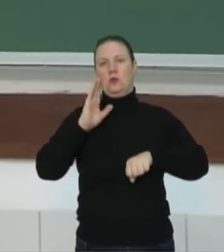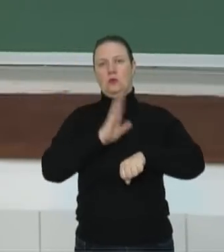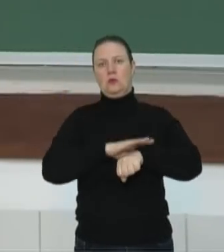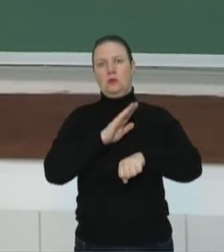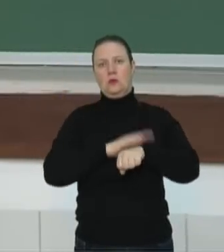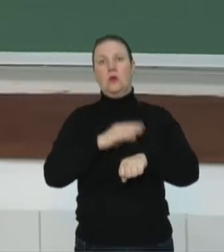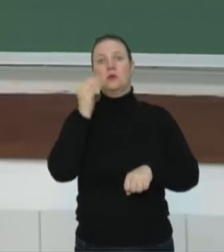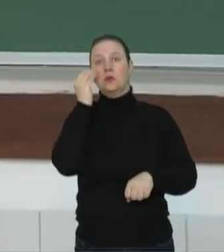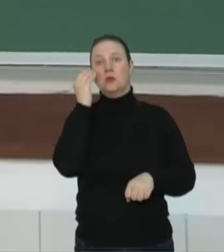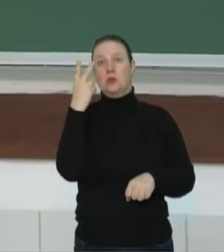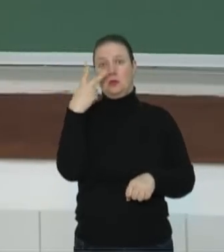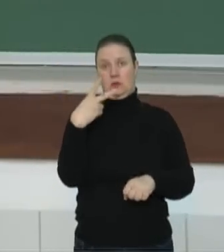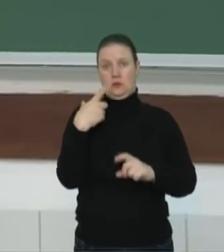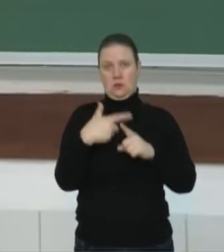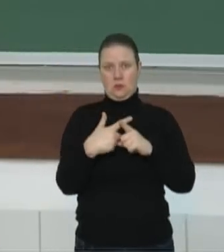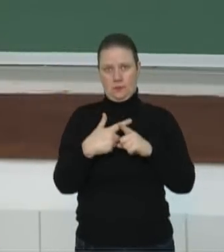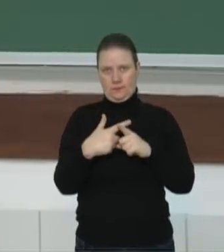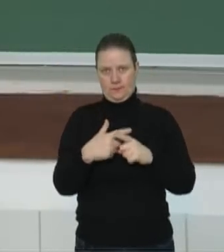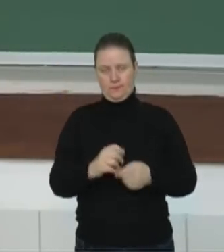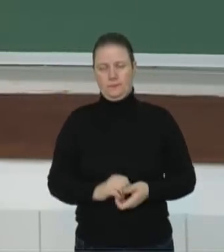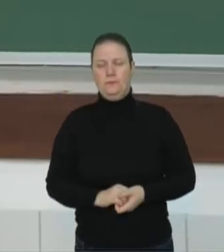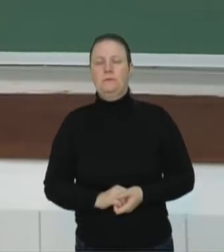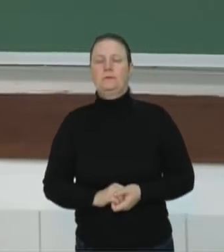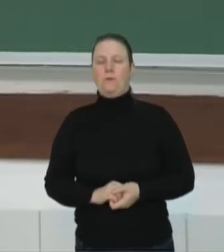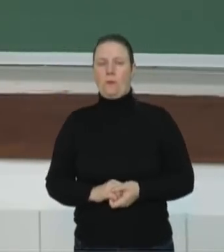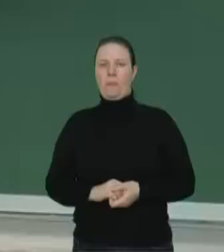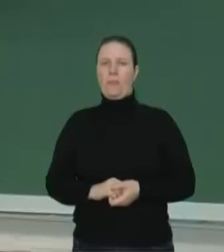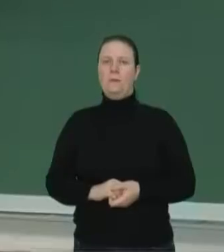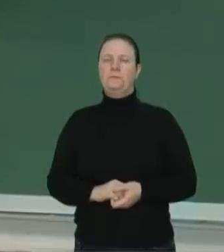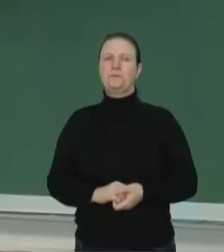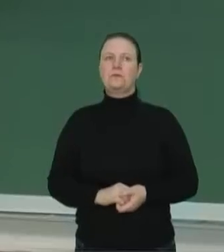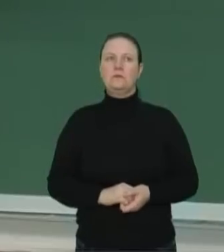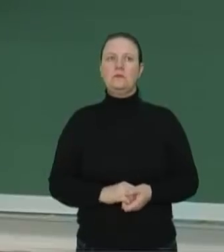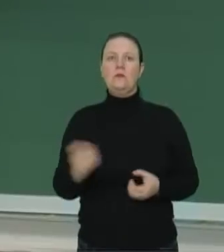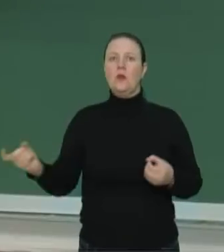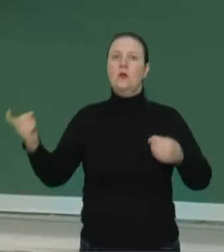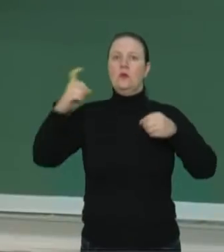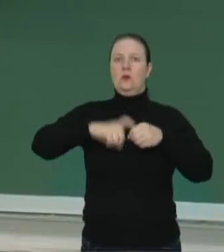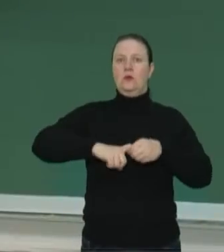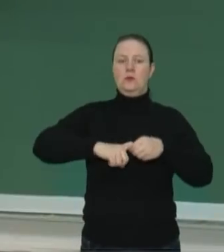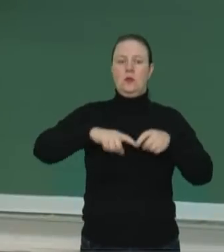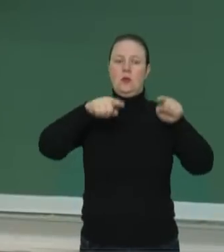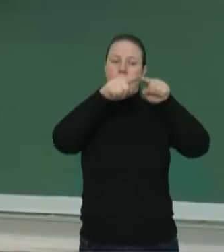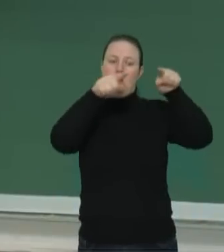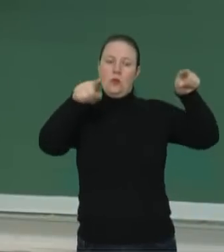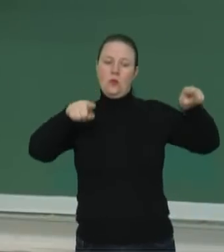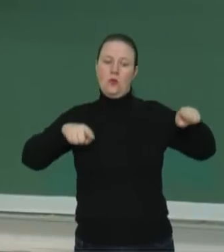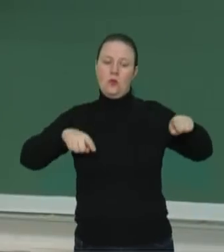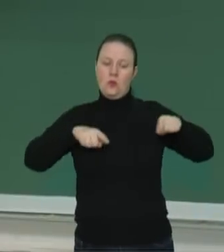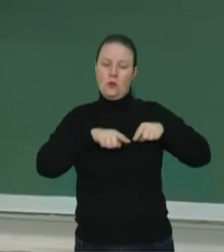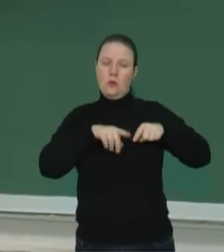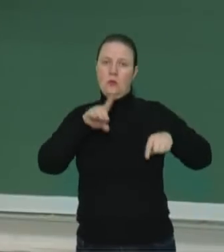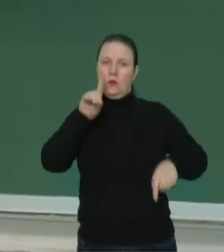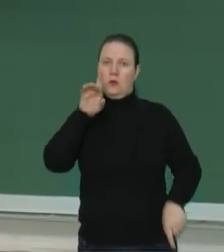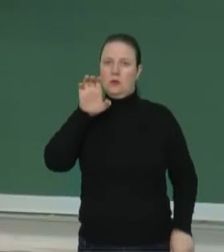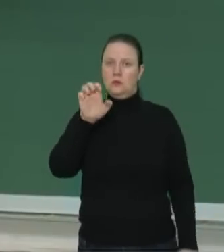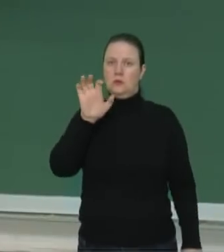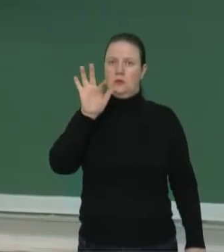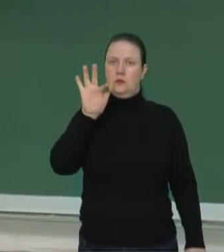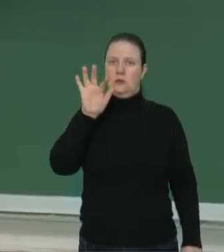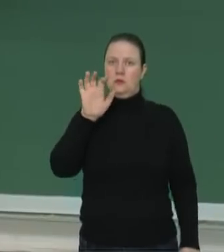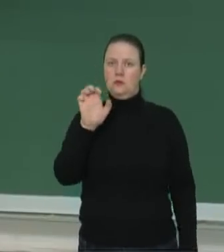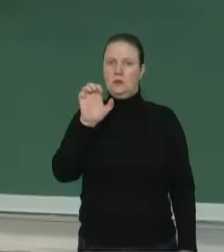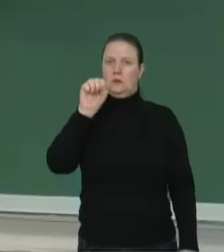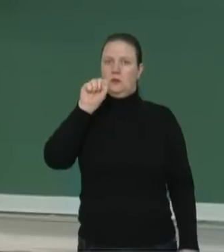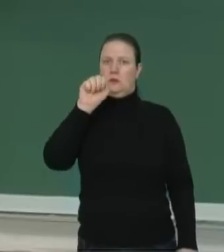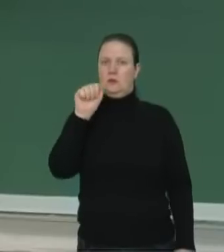para tentar um segundo arremesso, tá? Retornar a bola para o campo de defesa. Esse é um jogo que eu não posso